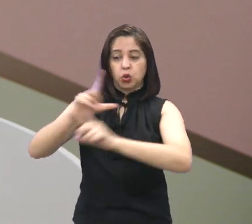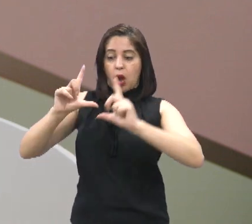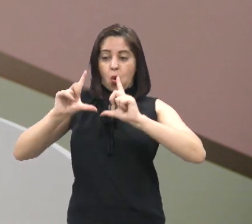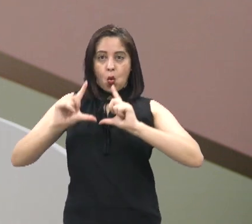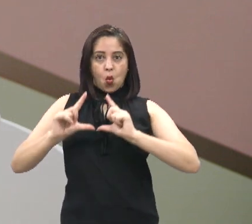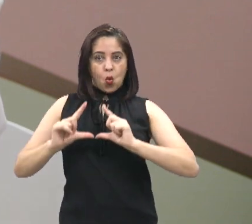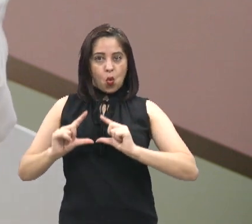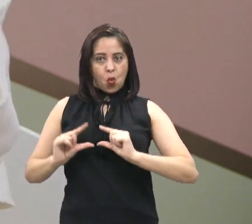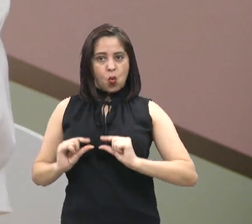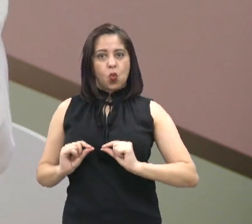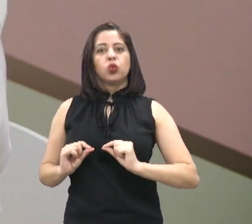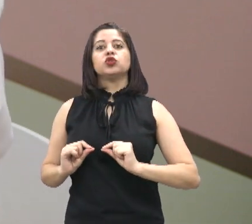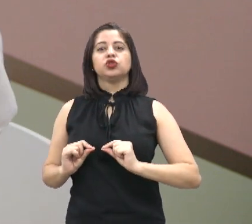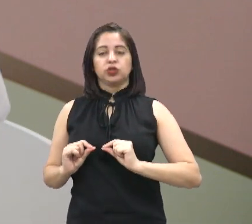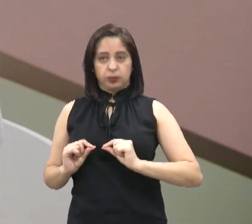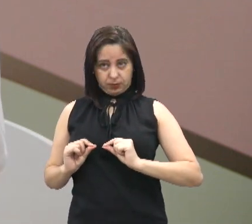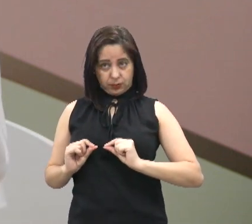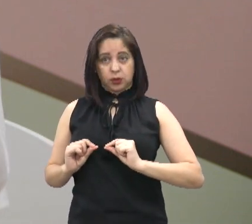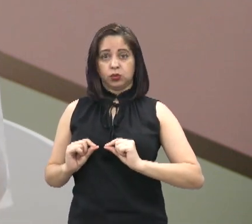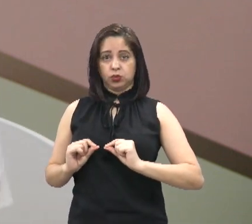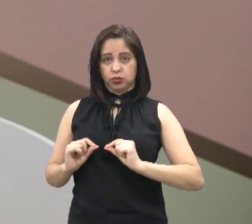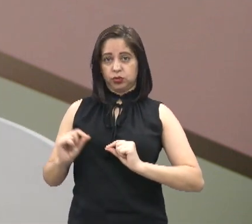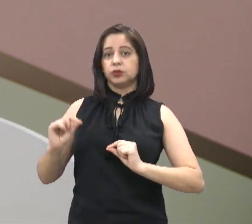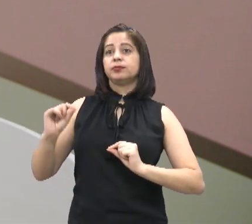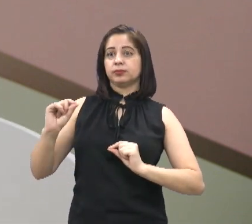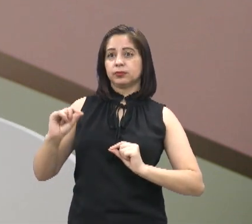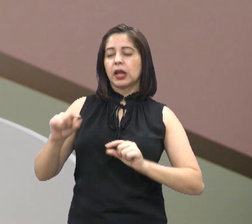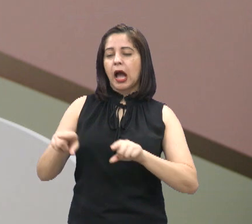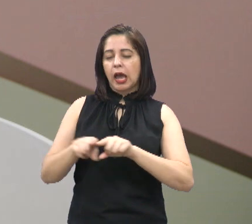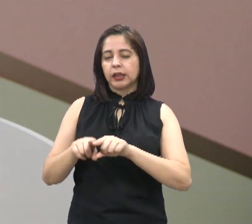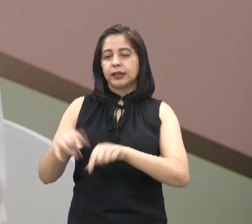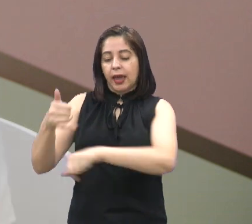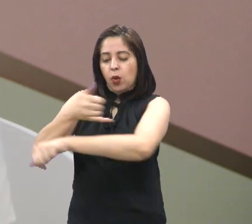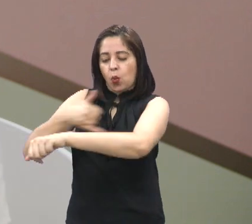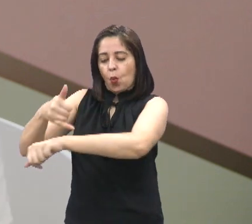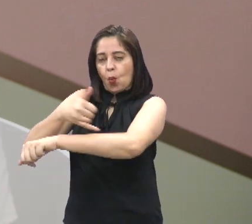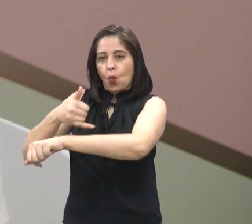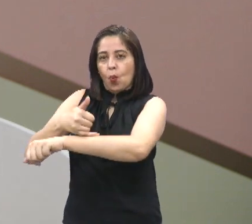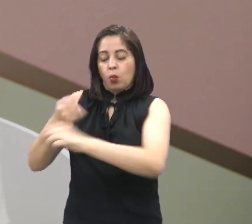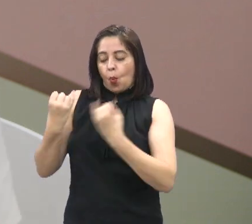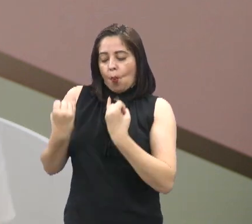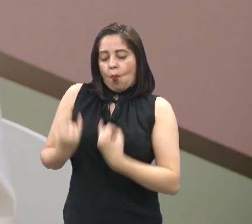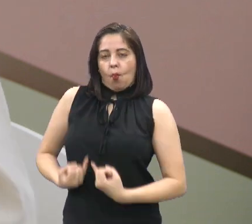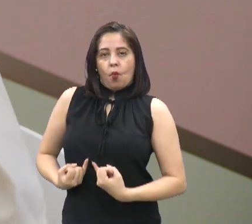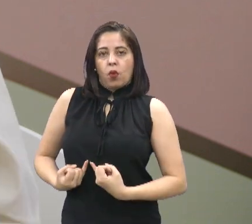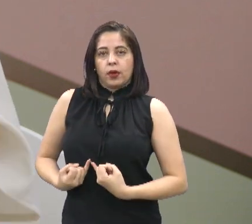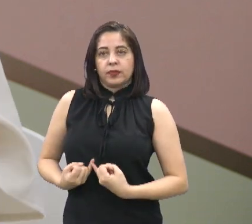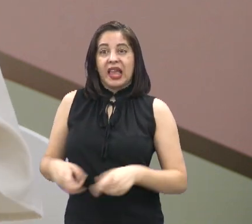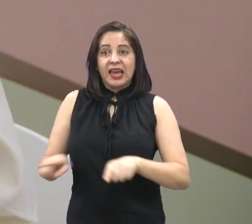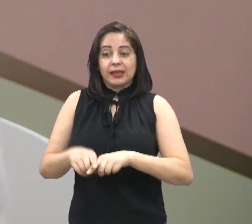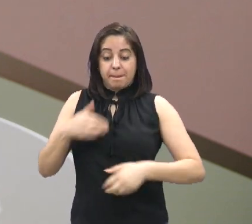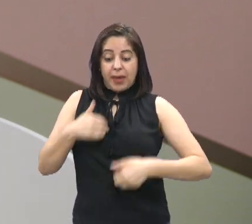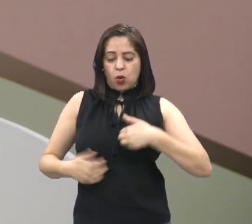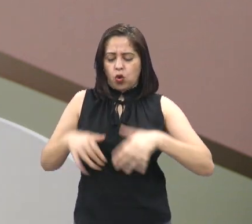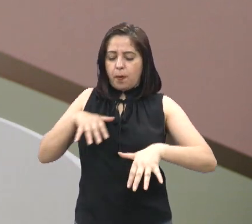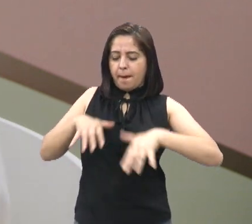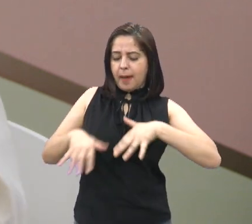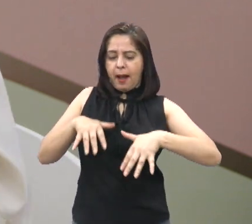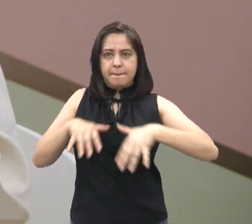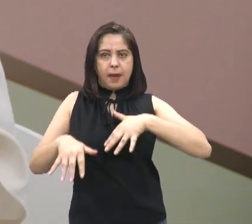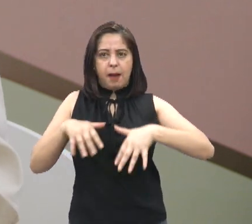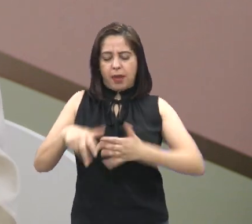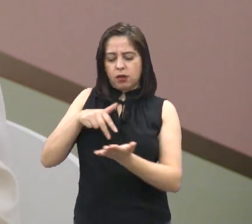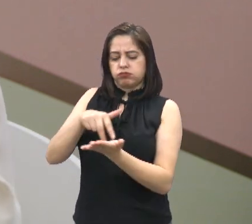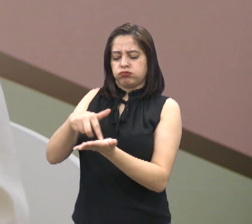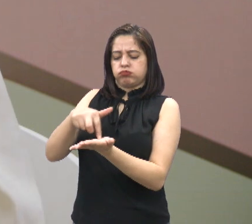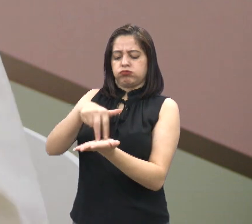Sim. massa de gordura, né, massa gorda, massa magra, melhor mobilidade articular, maior proteção